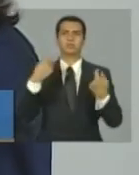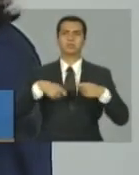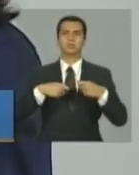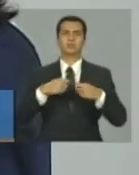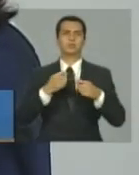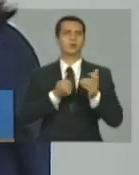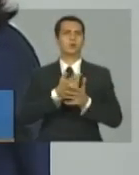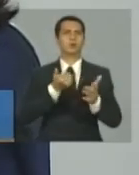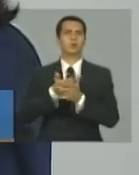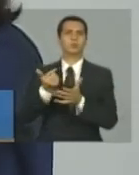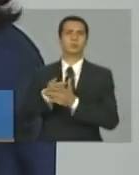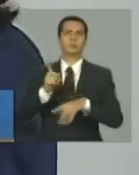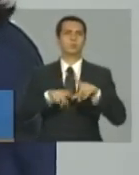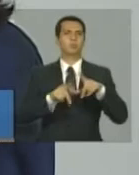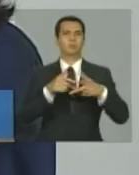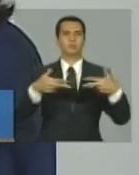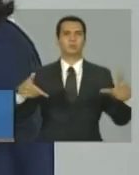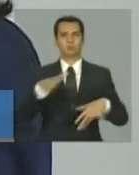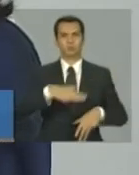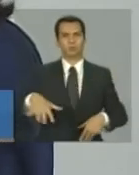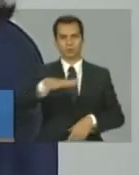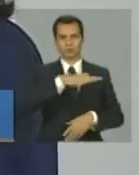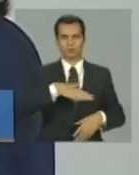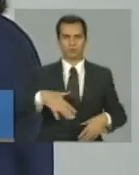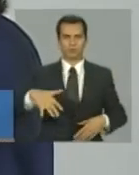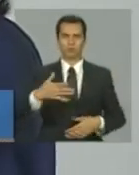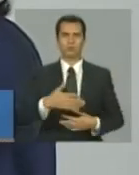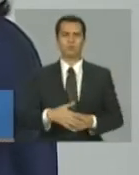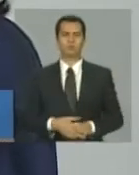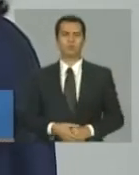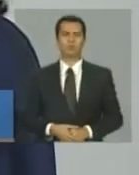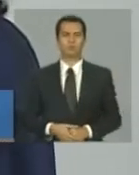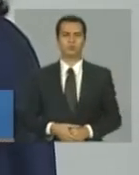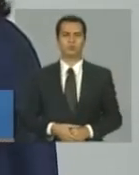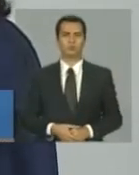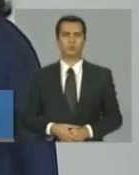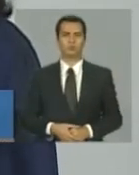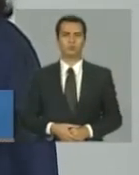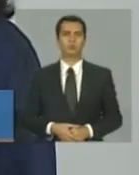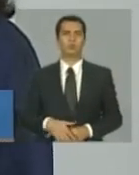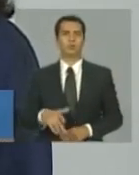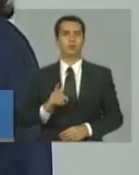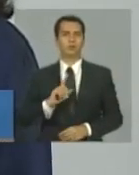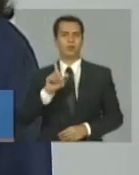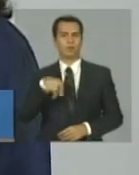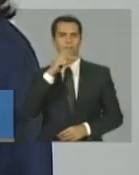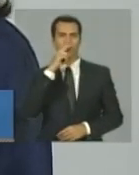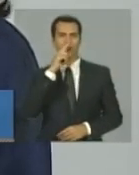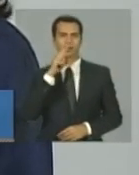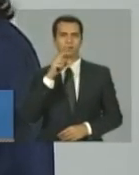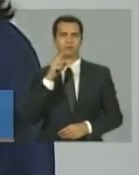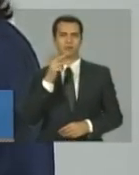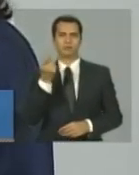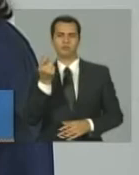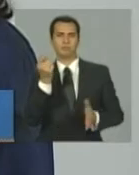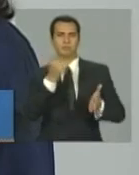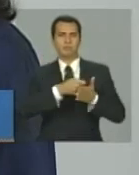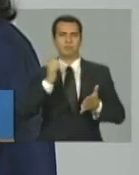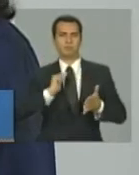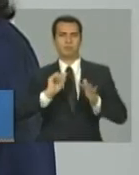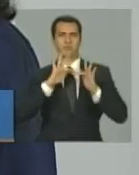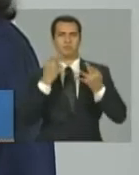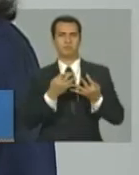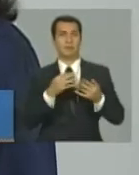de algum produto do estabelecimento que comumente né popularmente a gente chama de venda casada é isso é incorreto